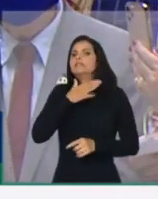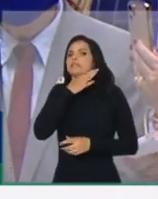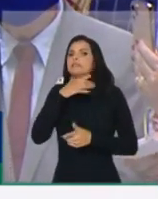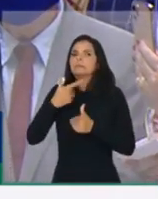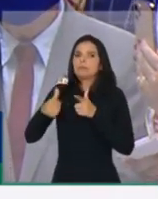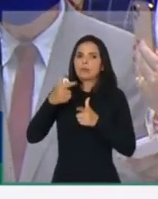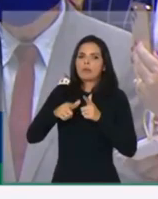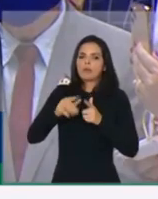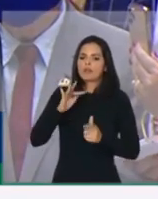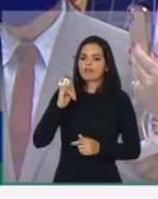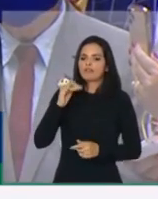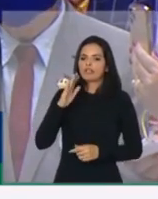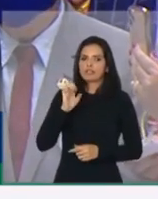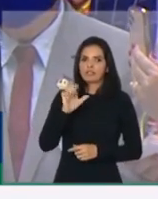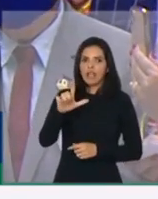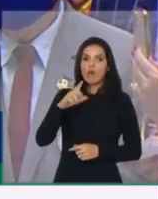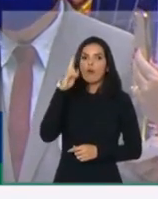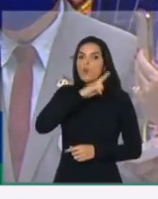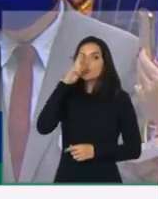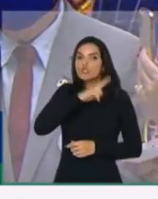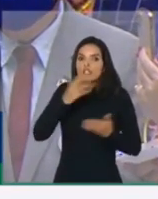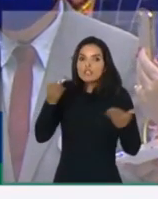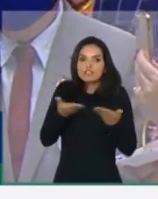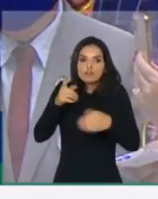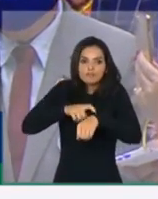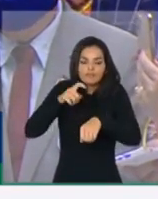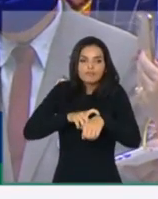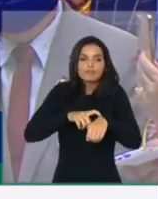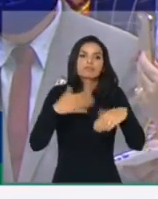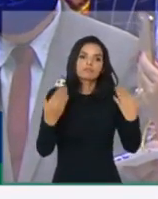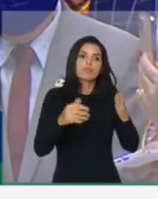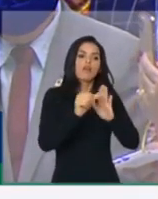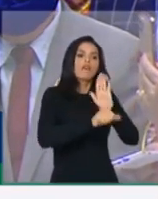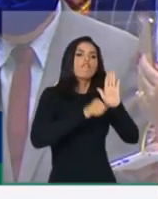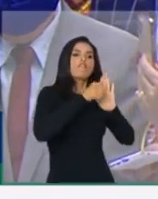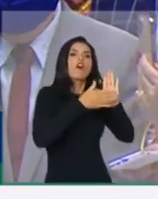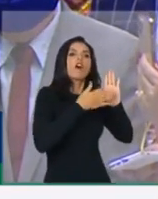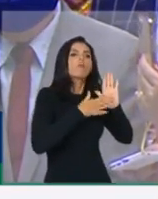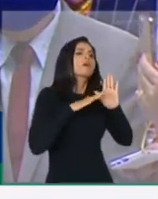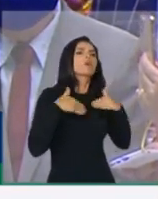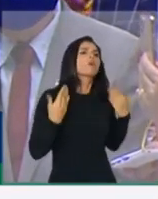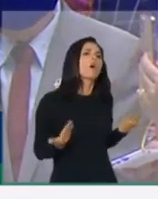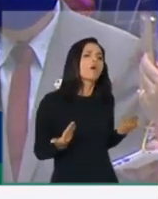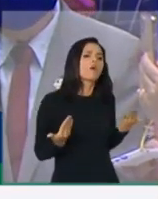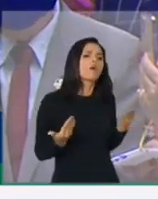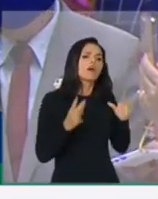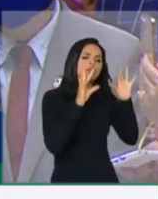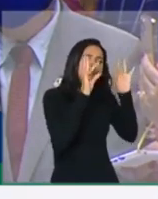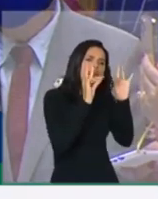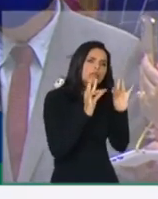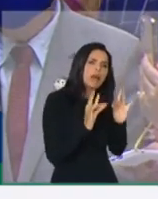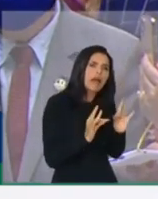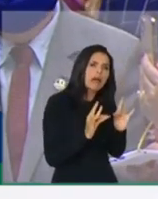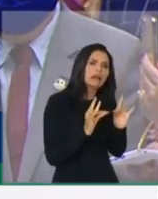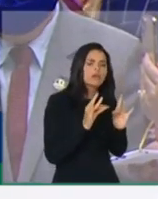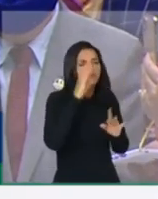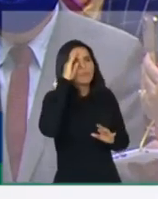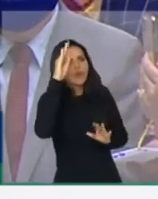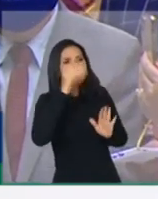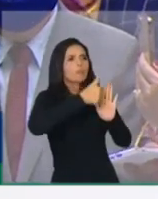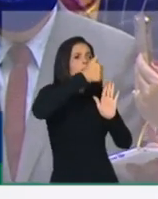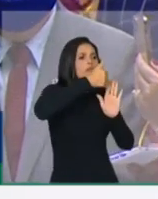encontramos, são mais urgentes do que nunca. Qual reforma fazer? Em que profundidade? Em que